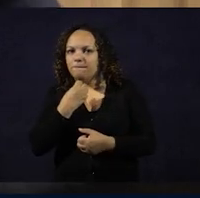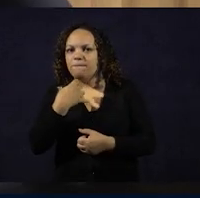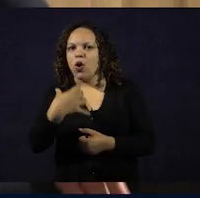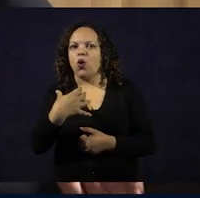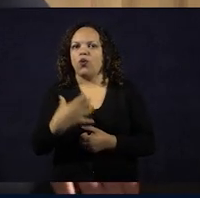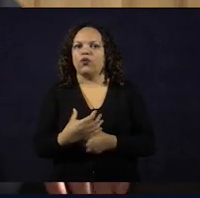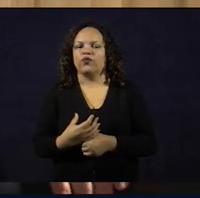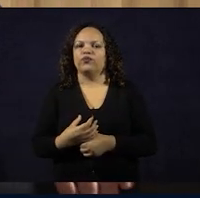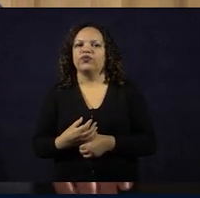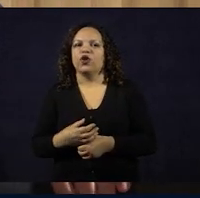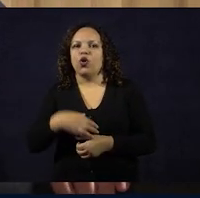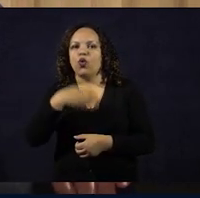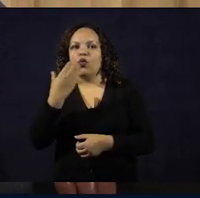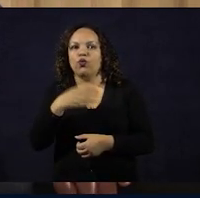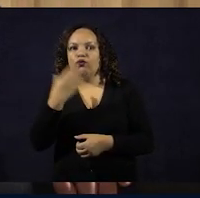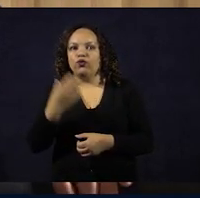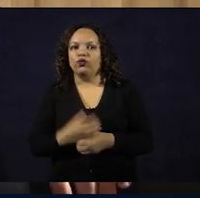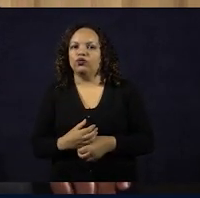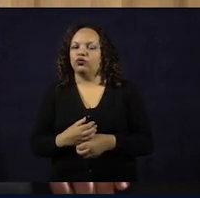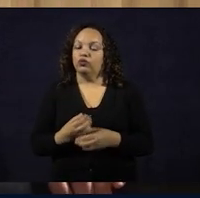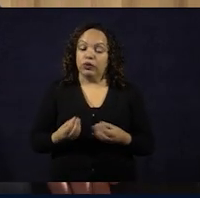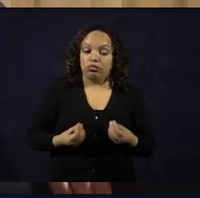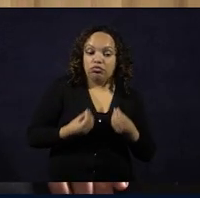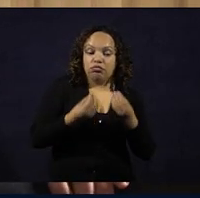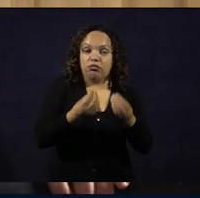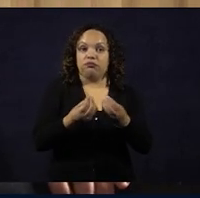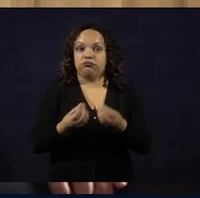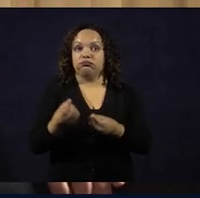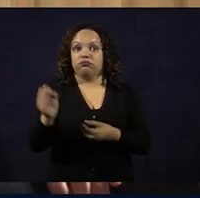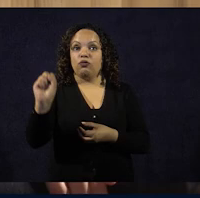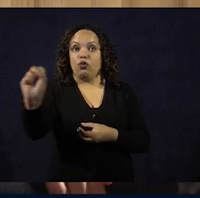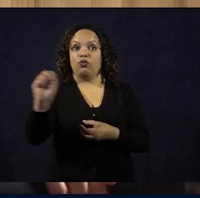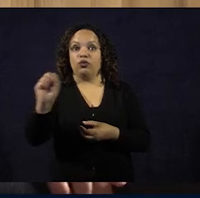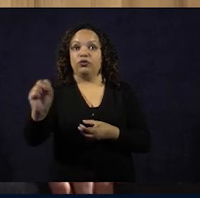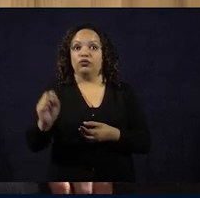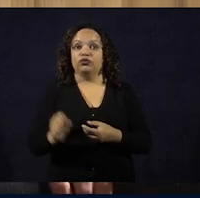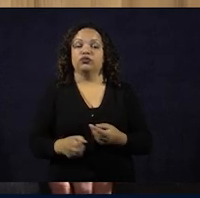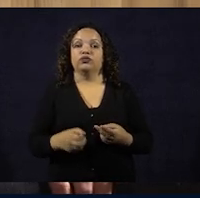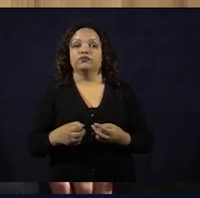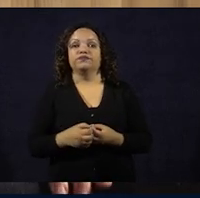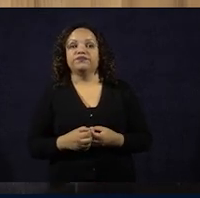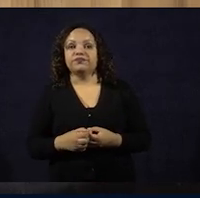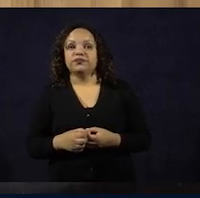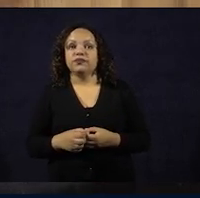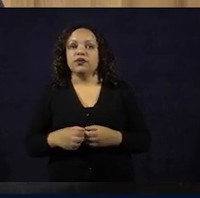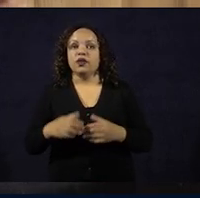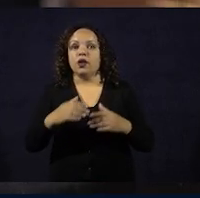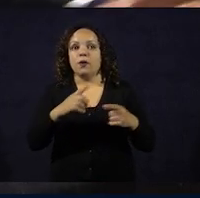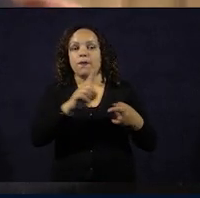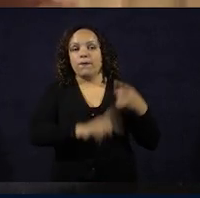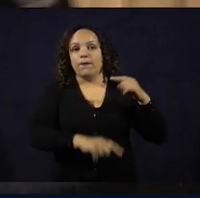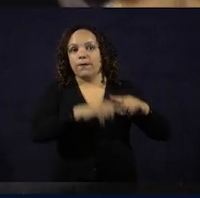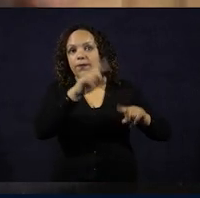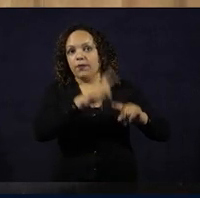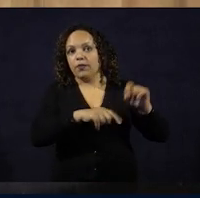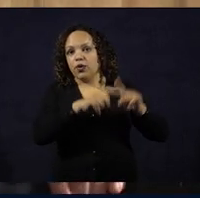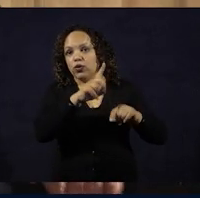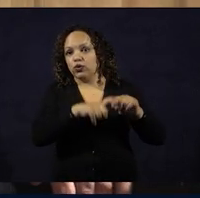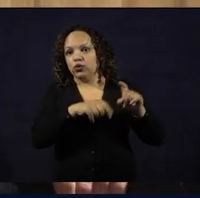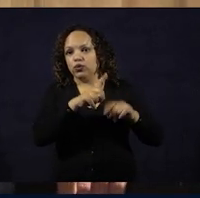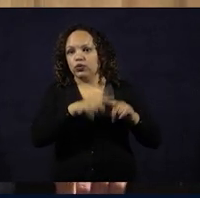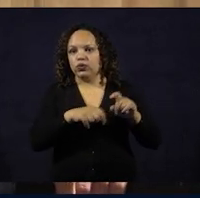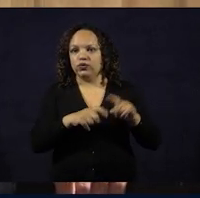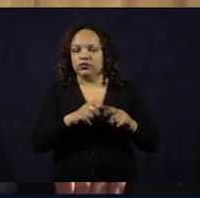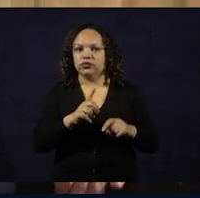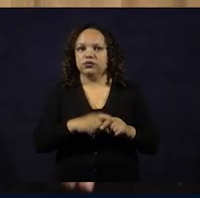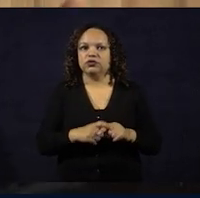o fruto traz oito tipo de produtos quando você consegue extrair o óleo entre oleína né uma parte sólida